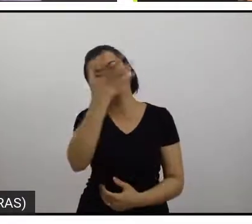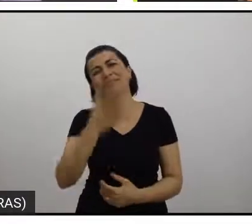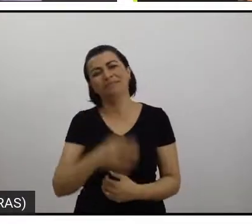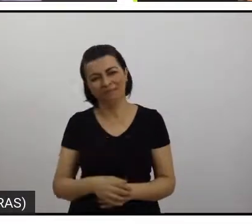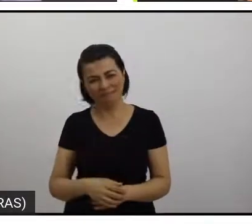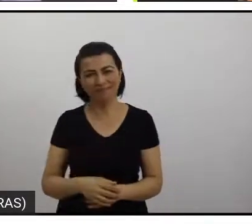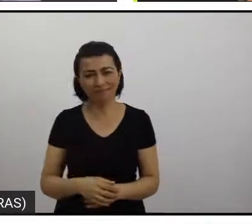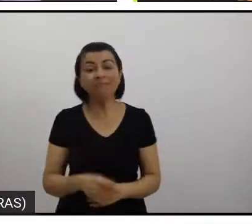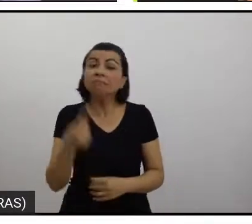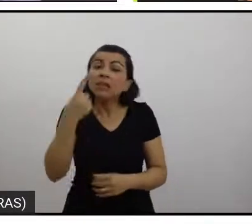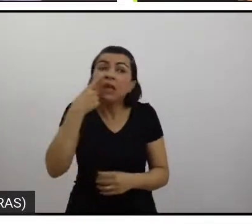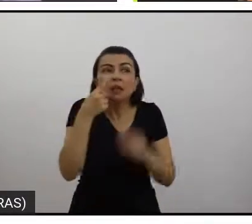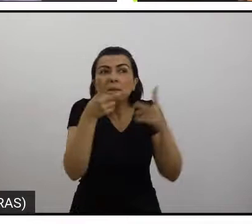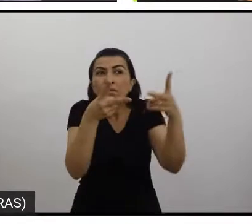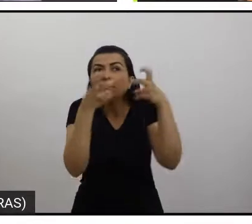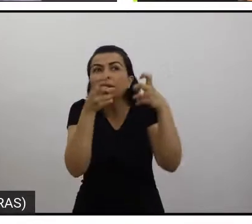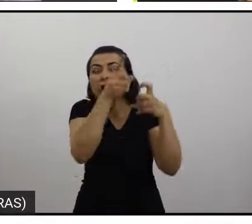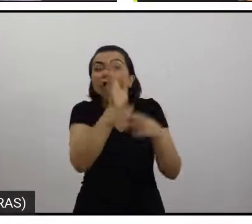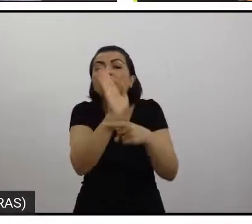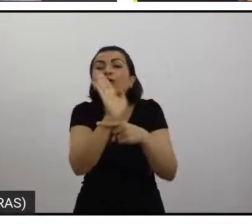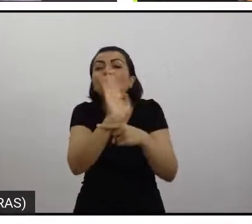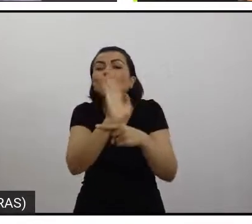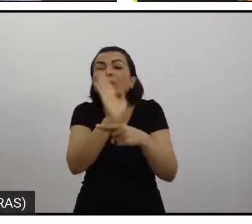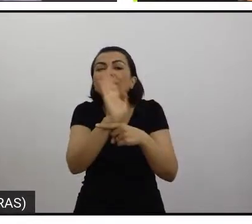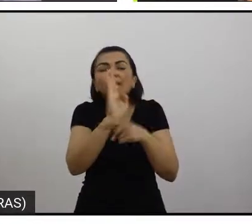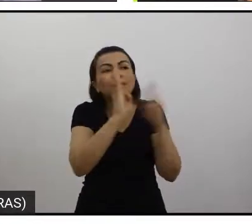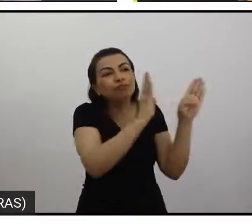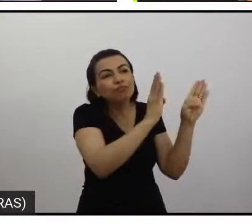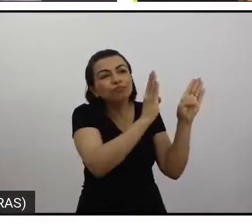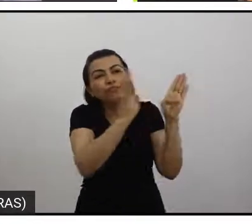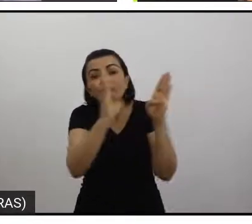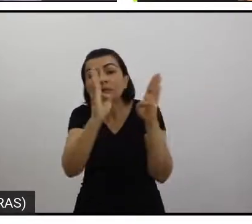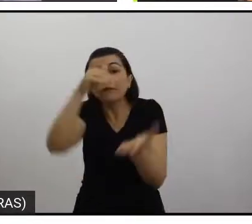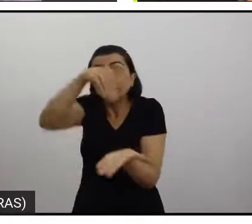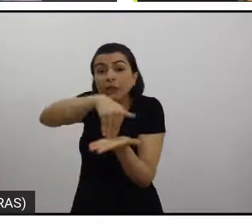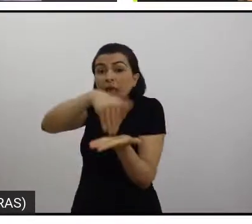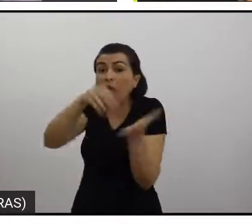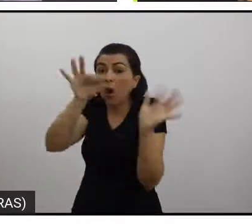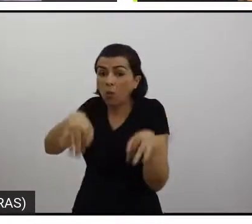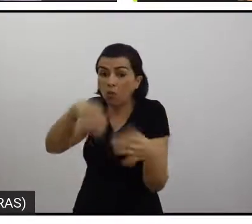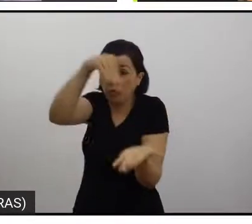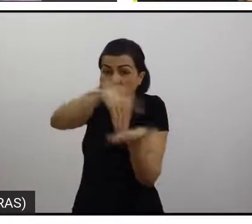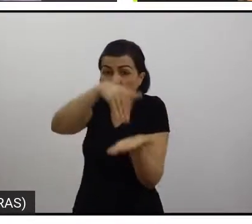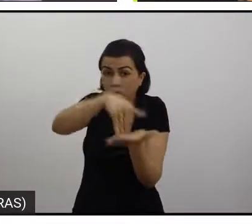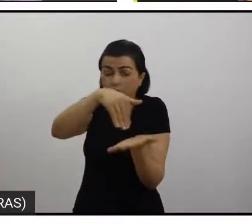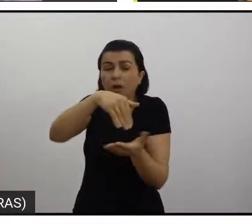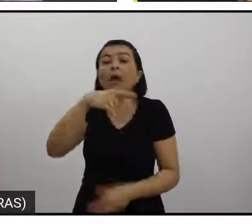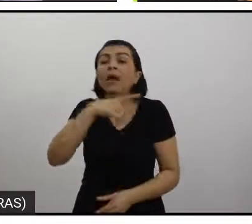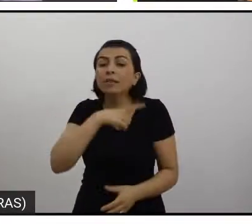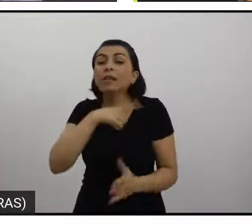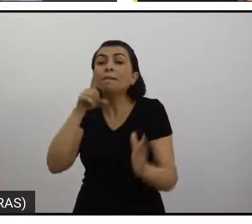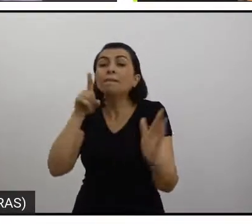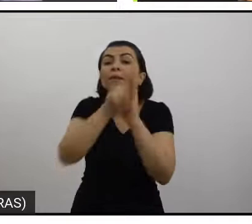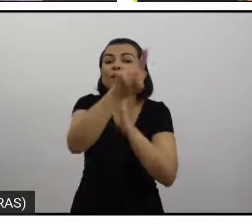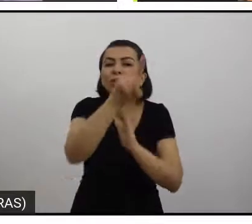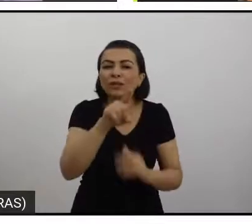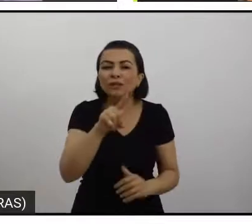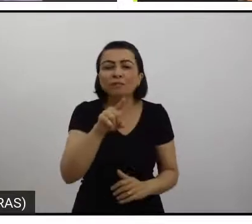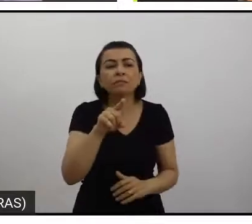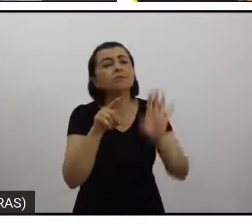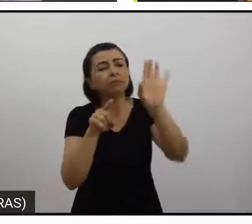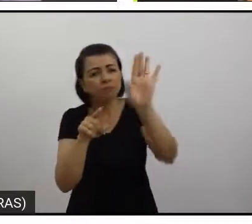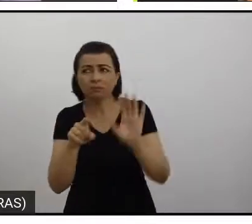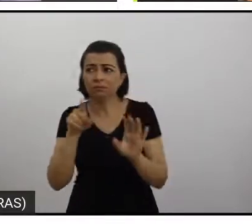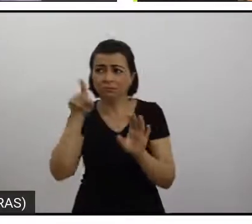vídeo tem umas perguntas, assim, que, o que, que você espera do museu? Tem alguma pergunta para o museu?